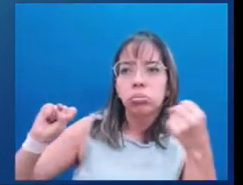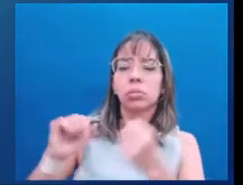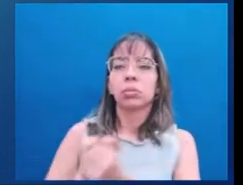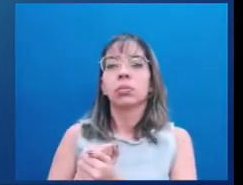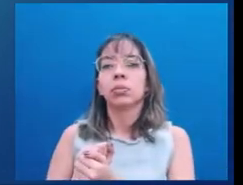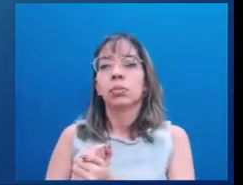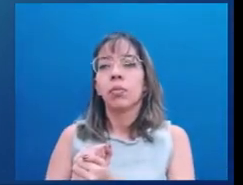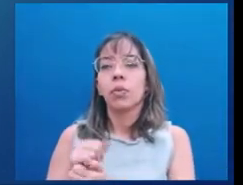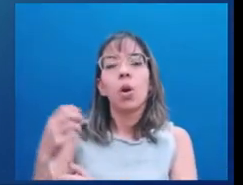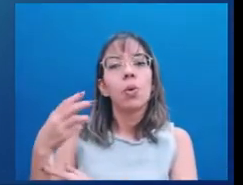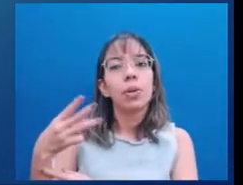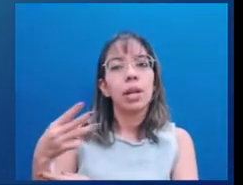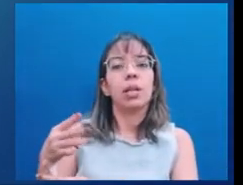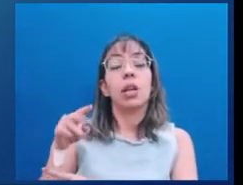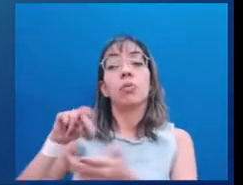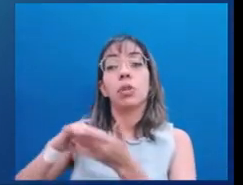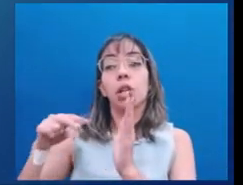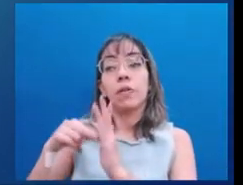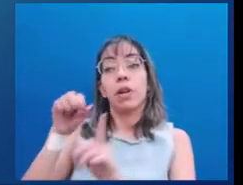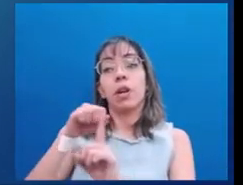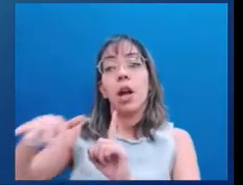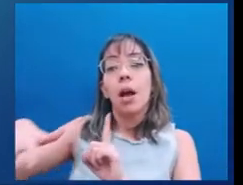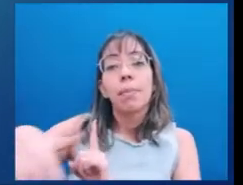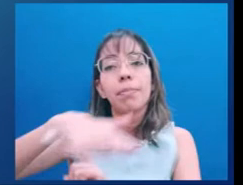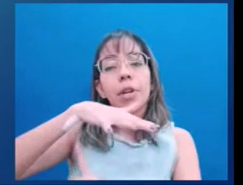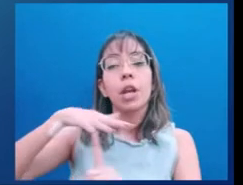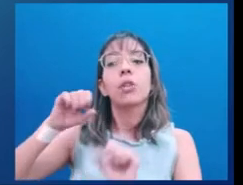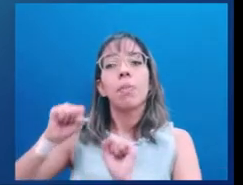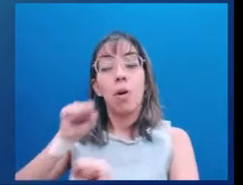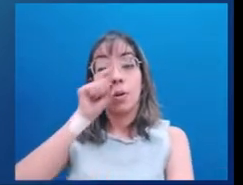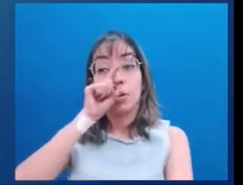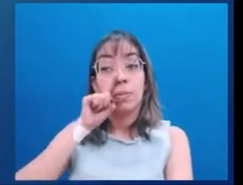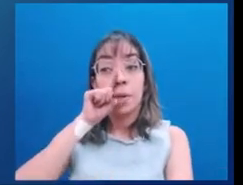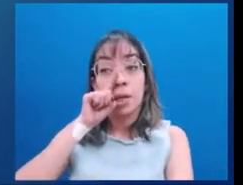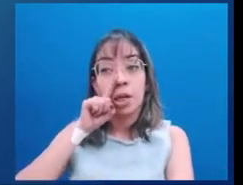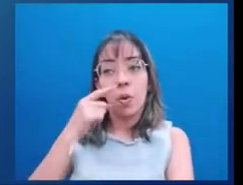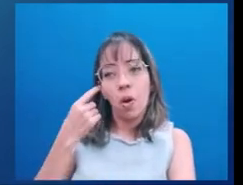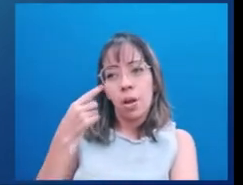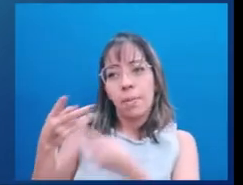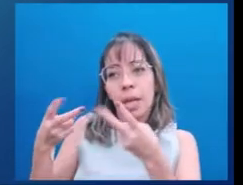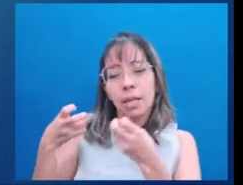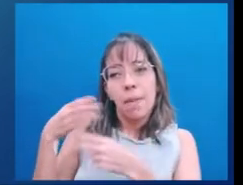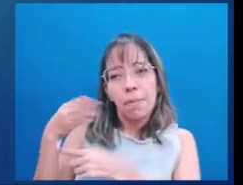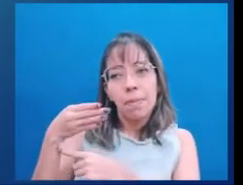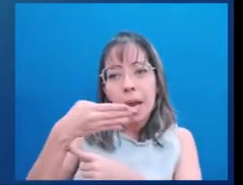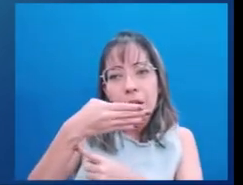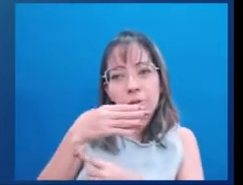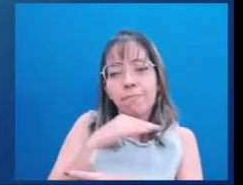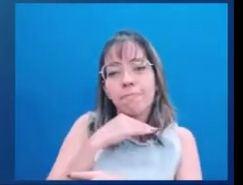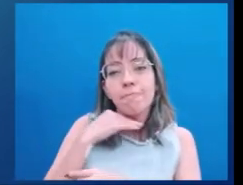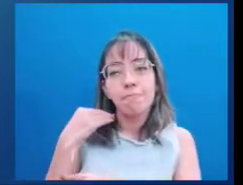continuou praticamente o mesmo, né? O perigo, né, ao meio ambiente, o risco ao meio ambiente também